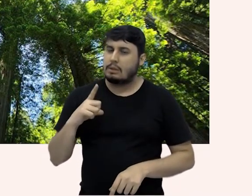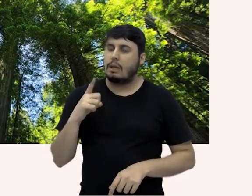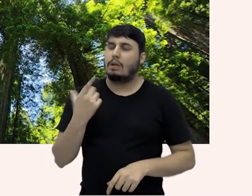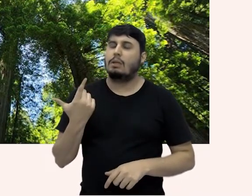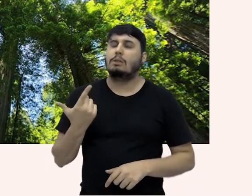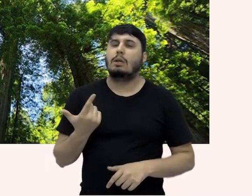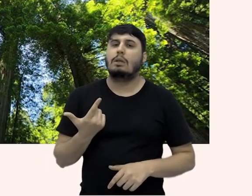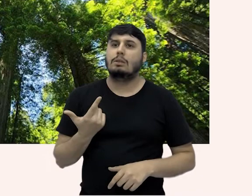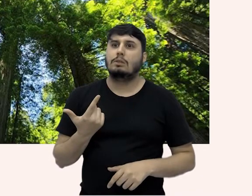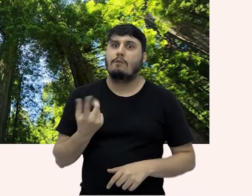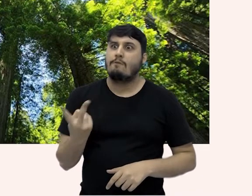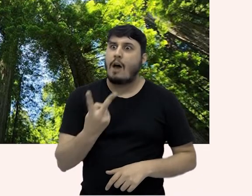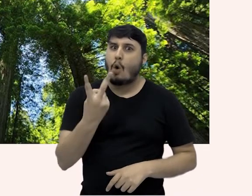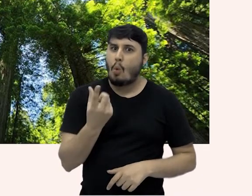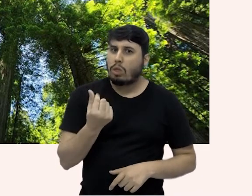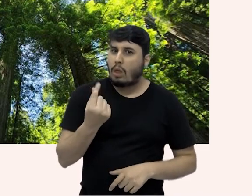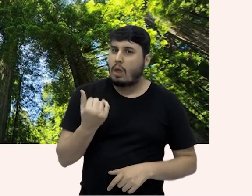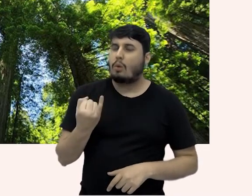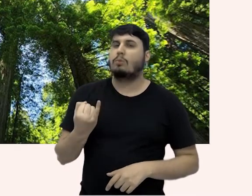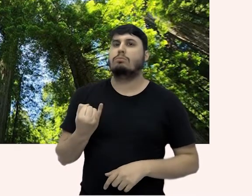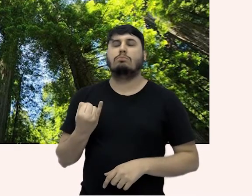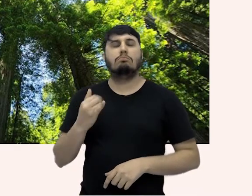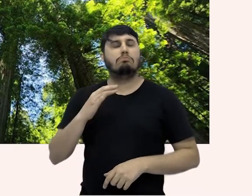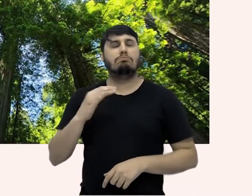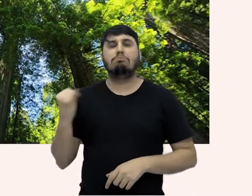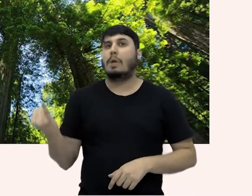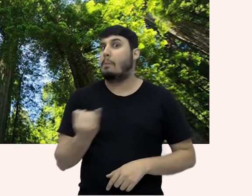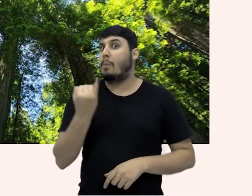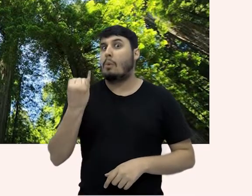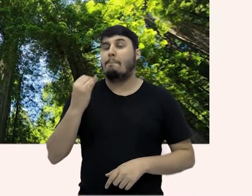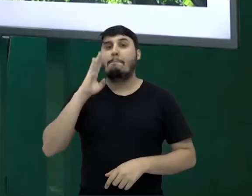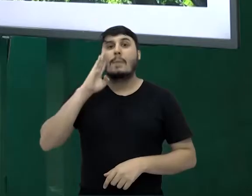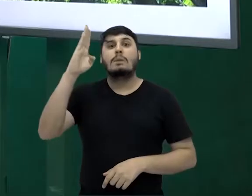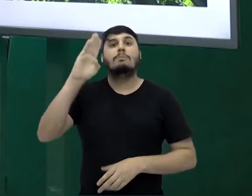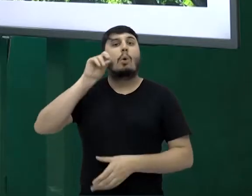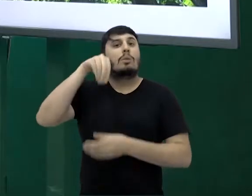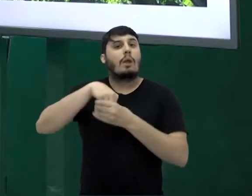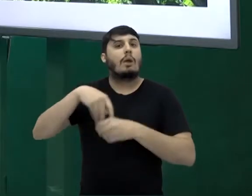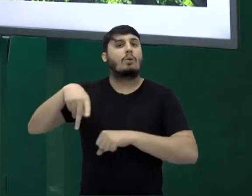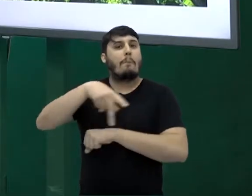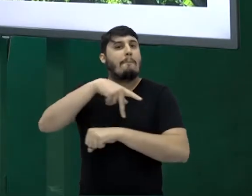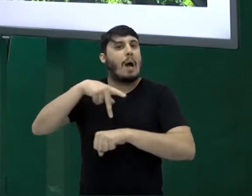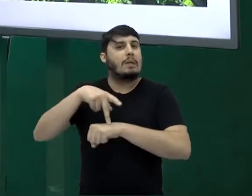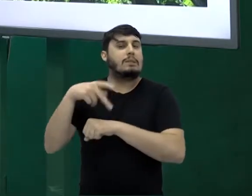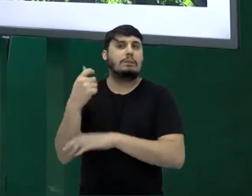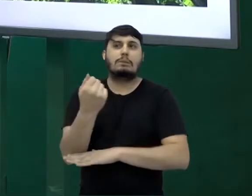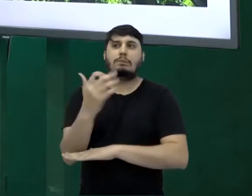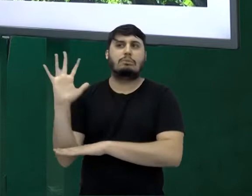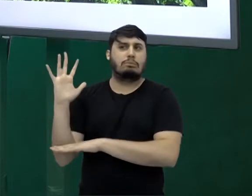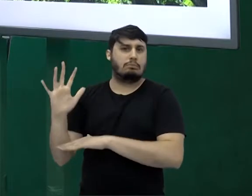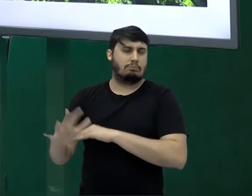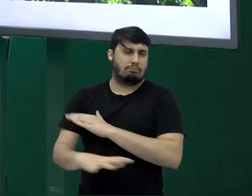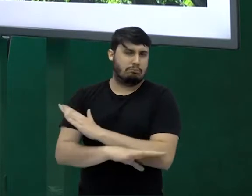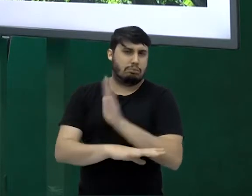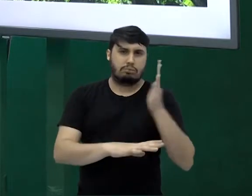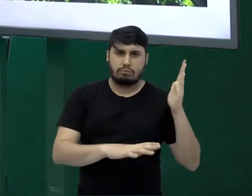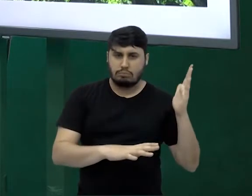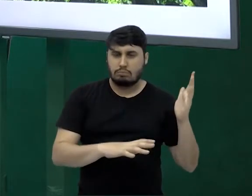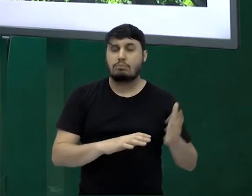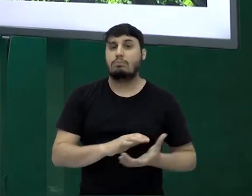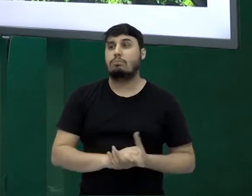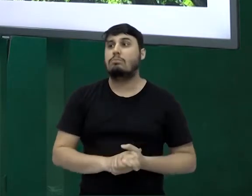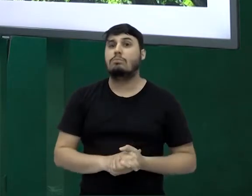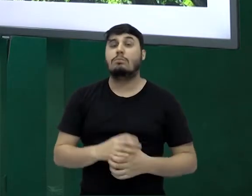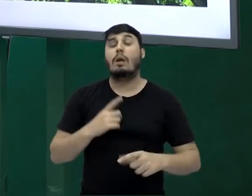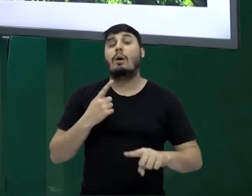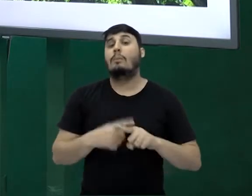muito importante, é ótimo. Tem uma importância econômica muito interessante, principalmente nos países temperados, tá? Porque não tem